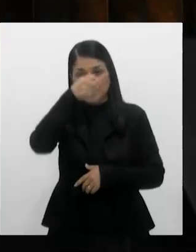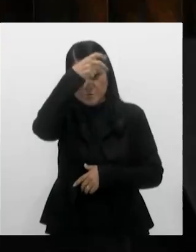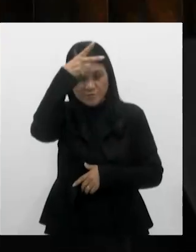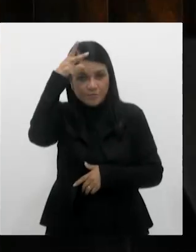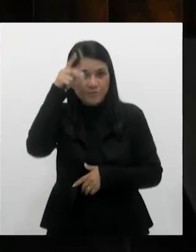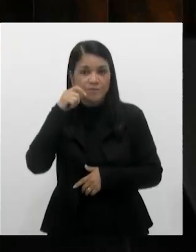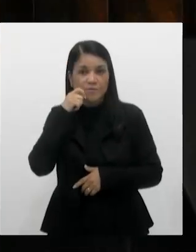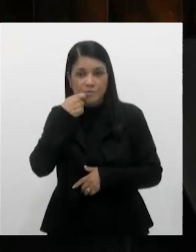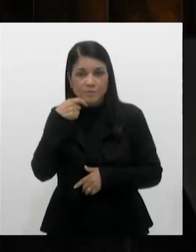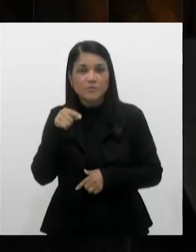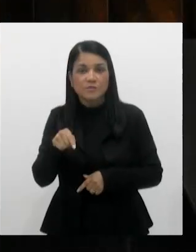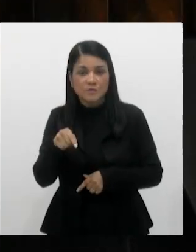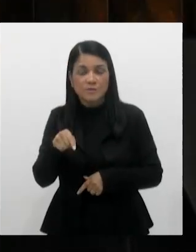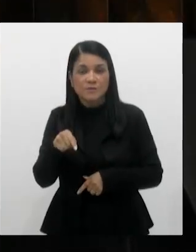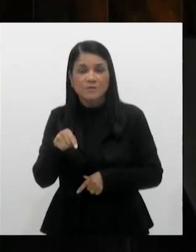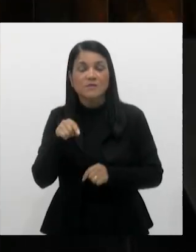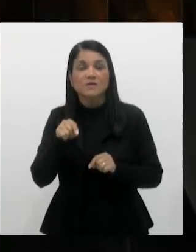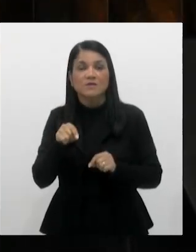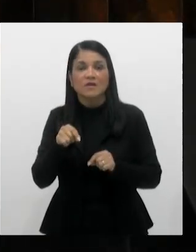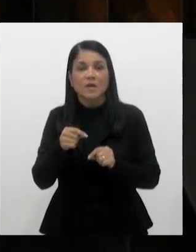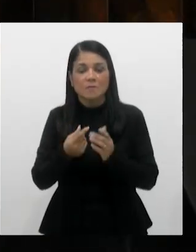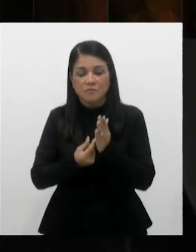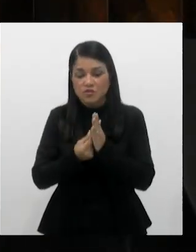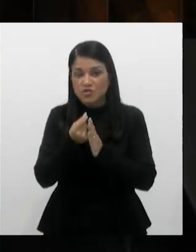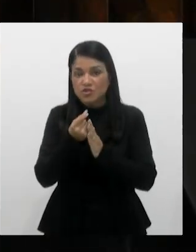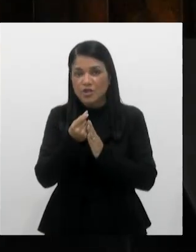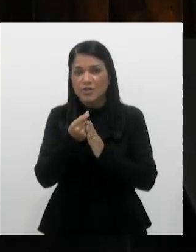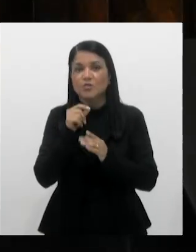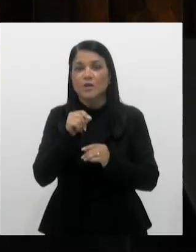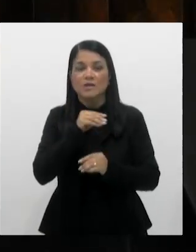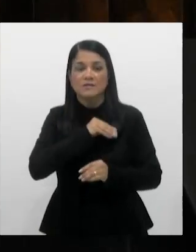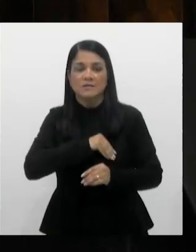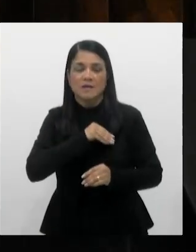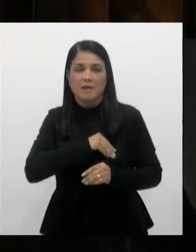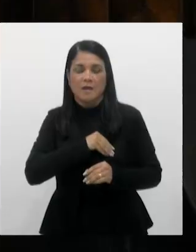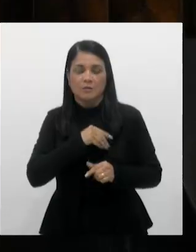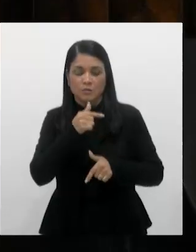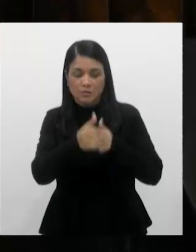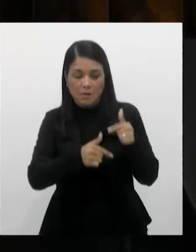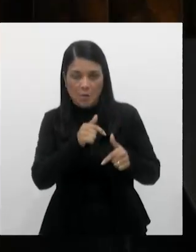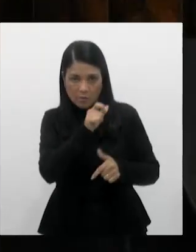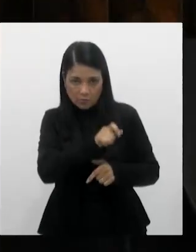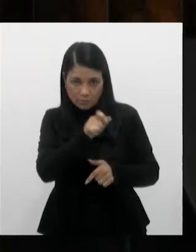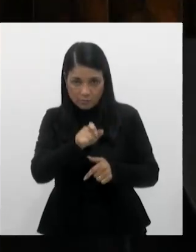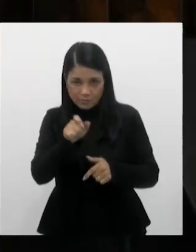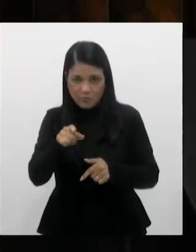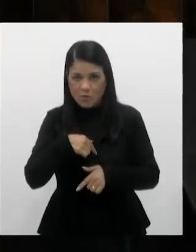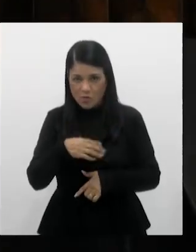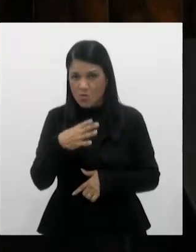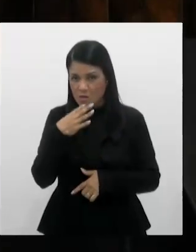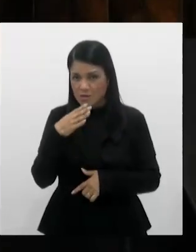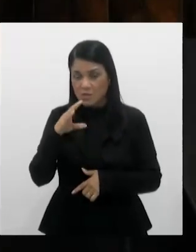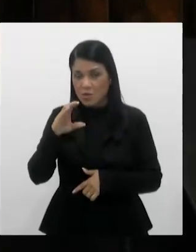agora vai mexer no bolso do trabalhador. É isso mesmo. Vocês conhecem a COSIP?